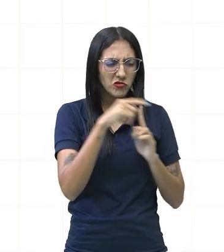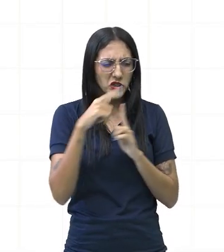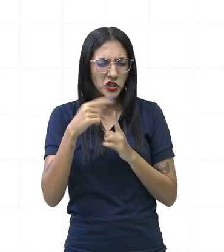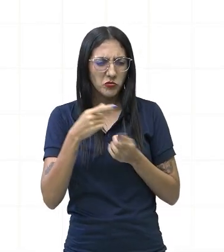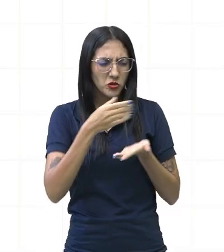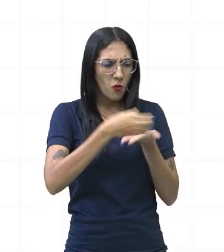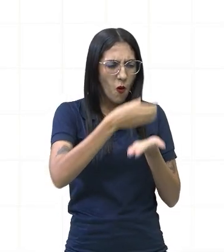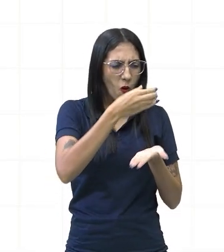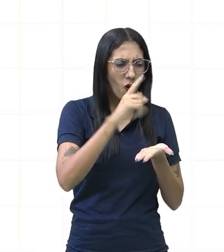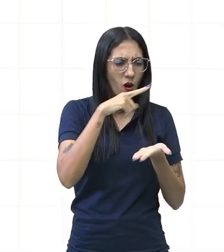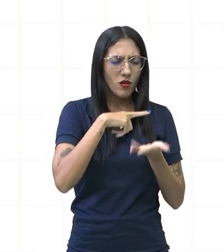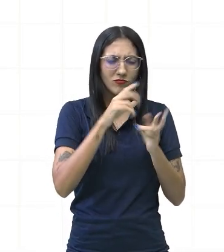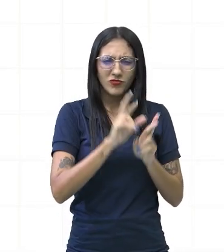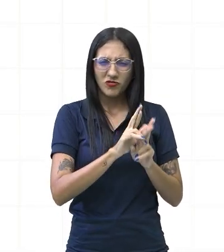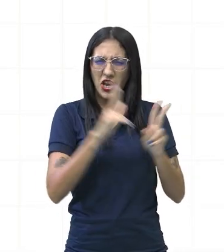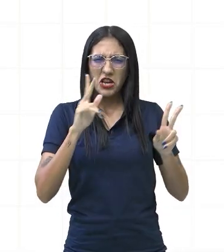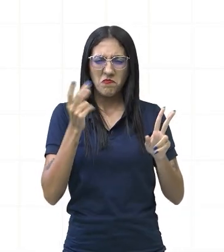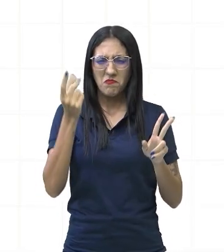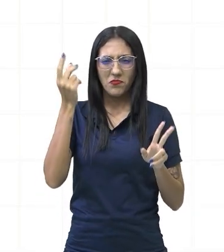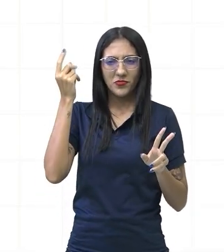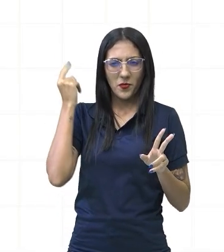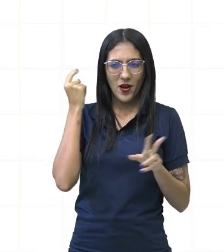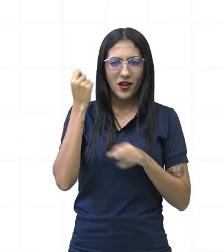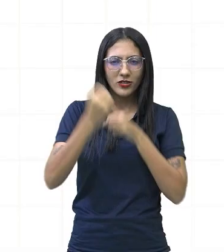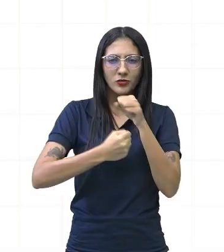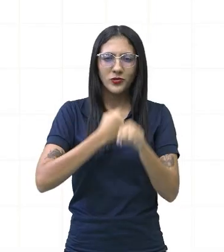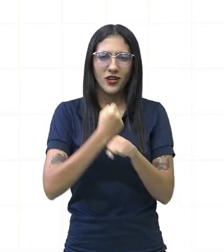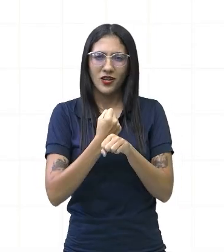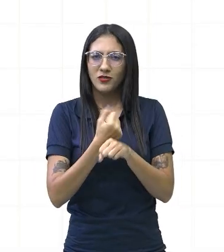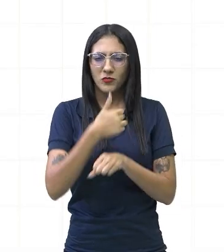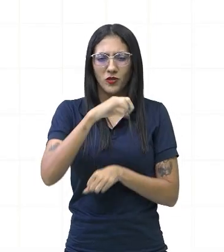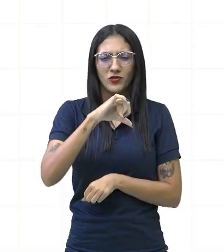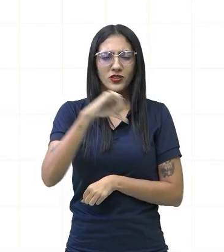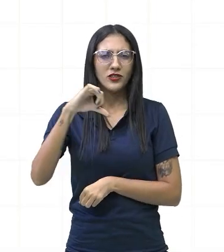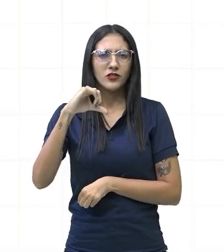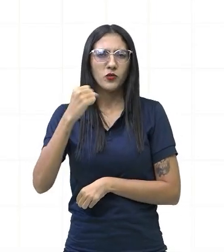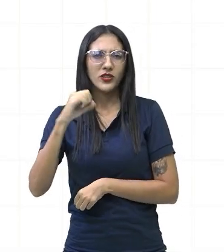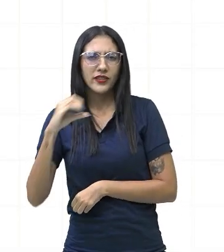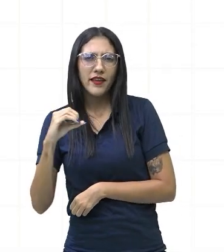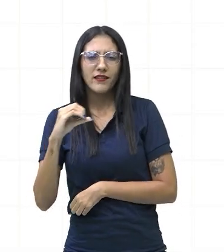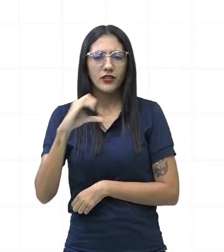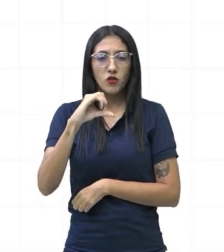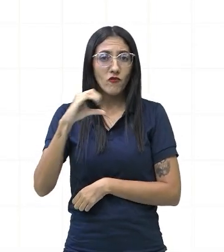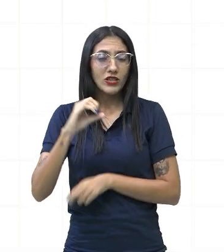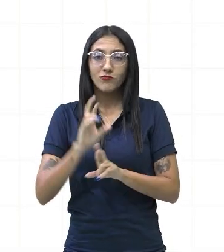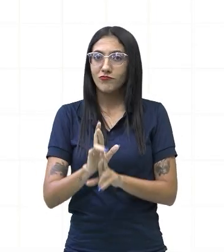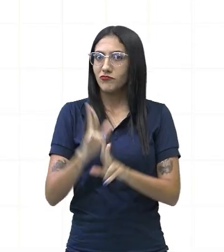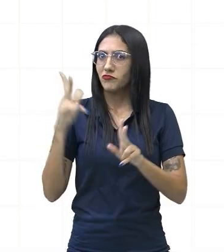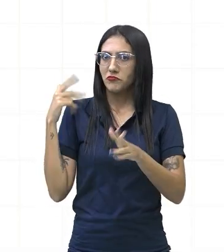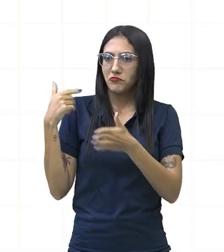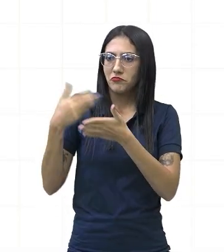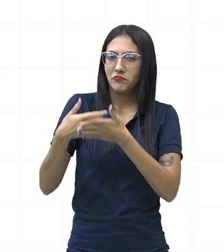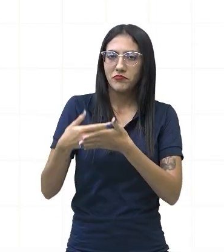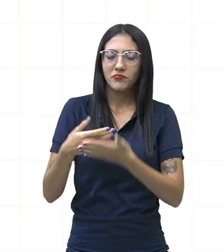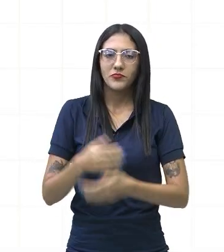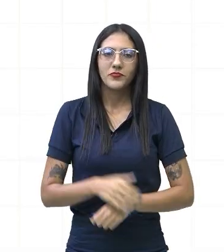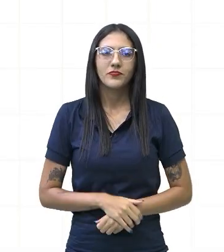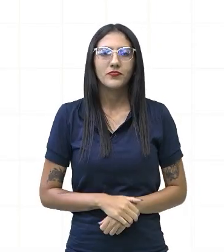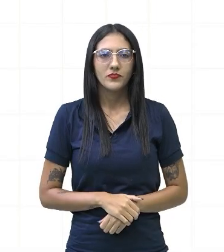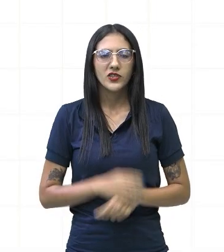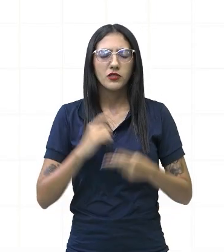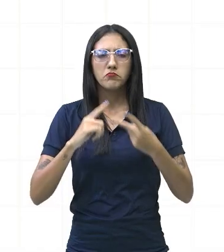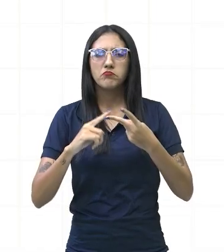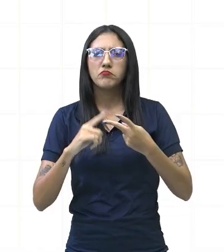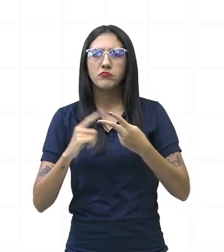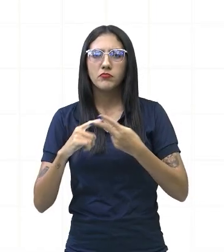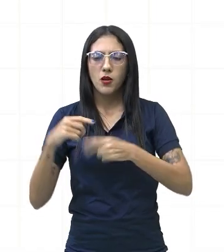ela é diferente dos anos 80, 90 e assim sucessivamente para os tempos atuais. Quando a gente fala, então, sobre moda,